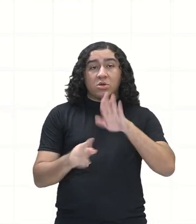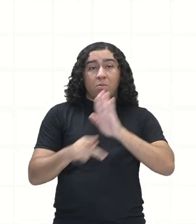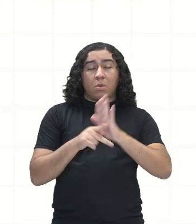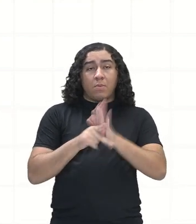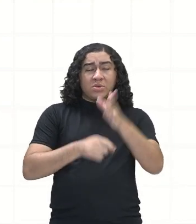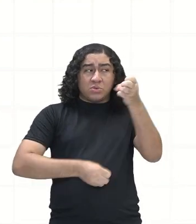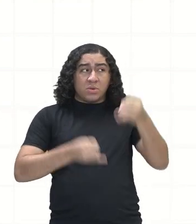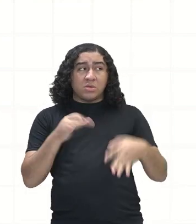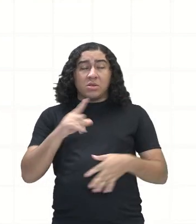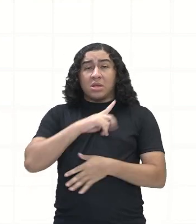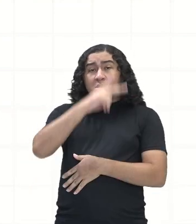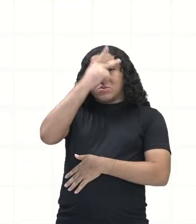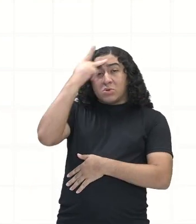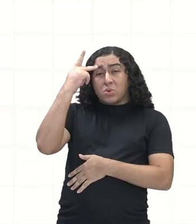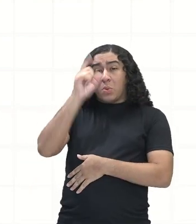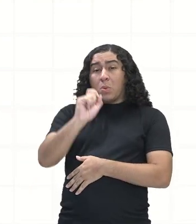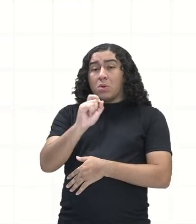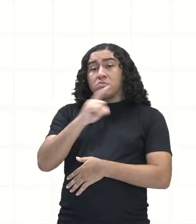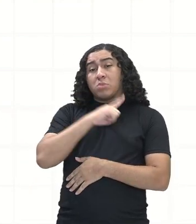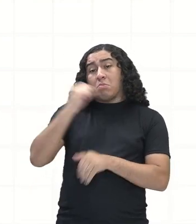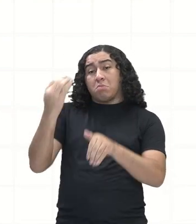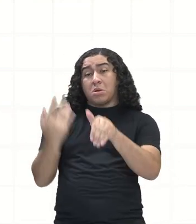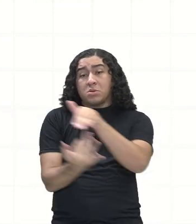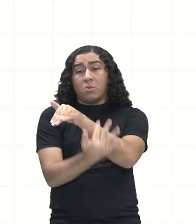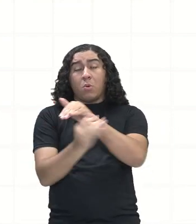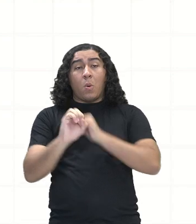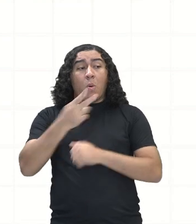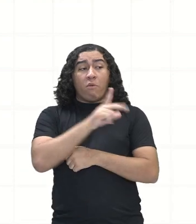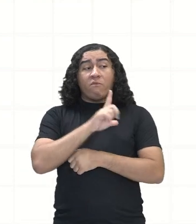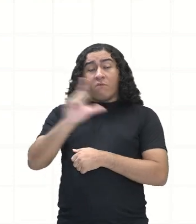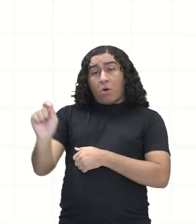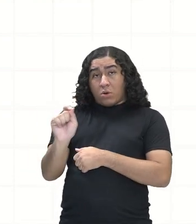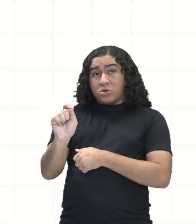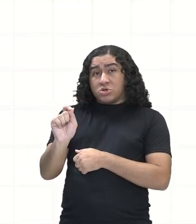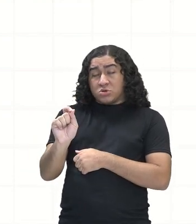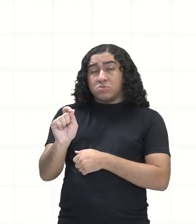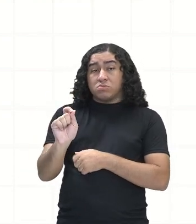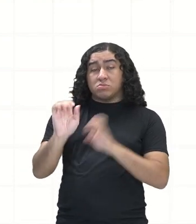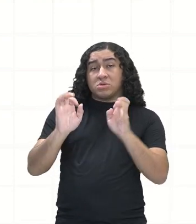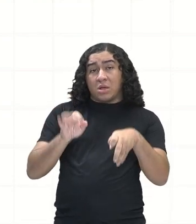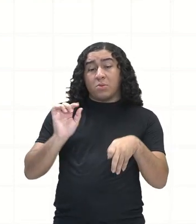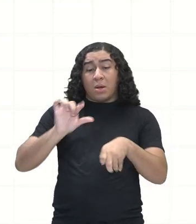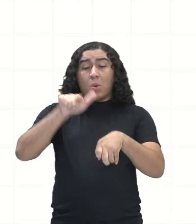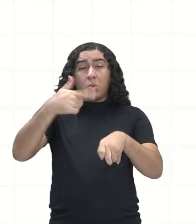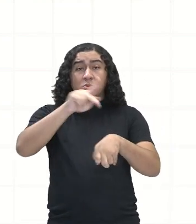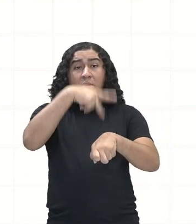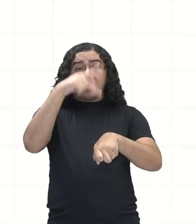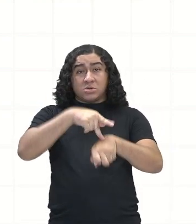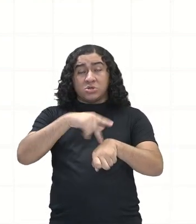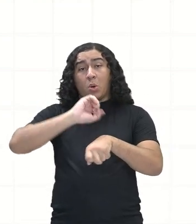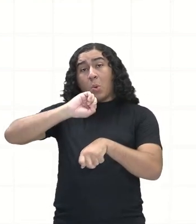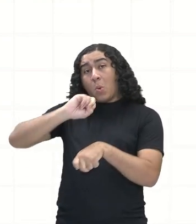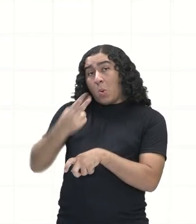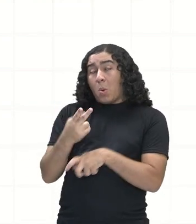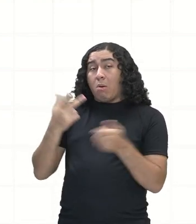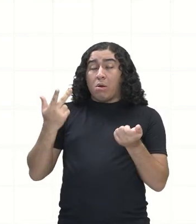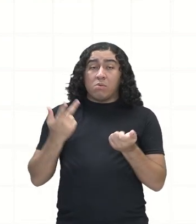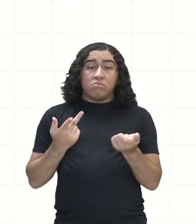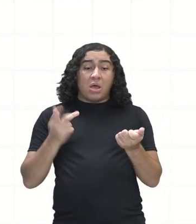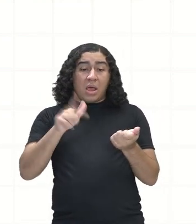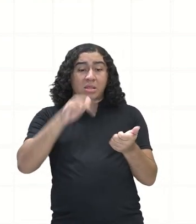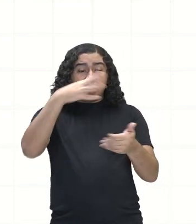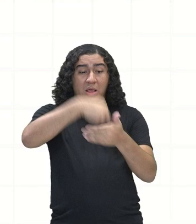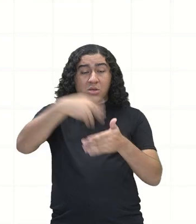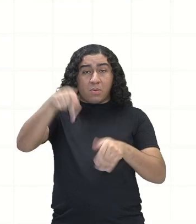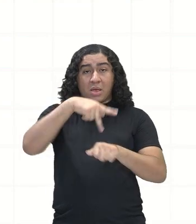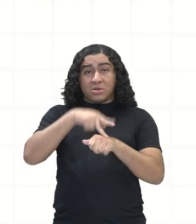que fazem as pessoas migrarem. Ou elas fogem, né, refugiados ali para outro país, ou elas fogem dentro do